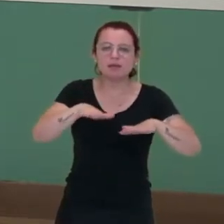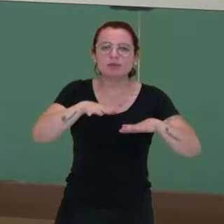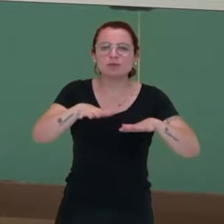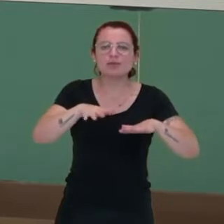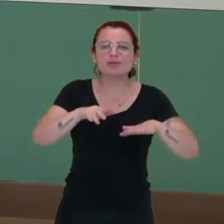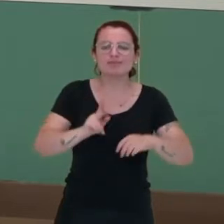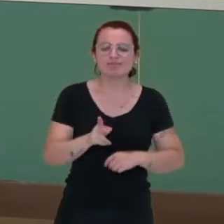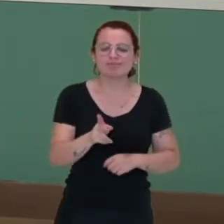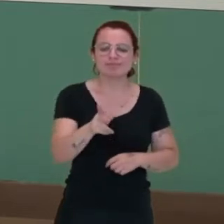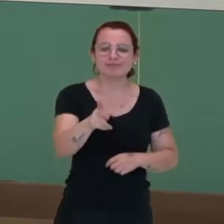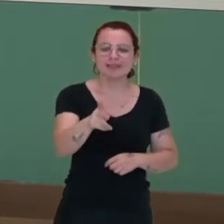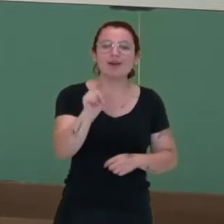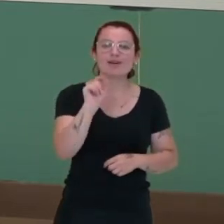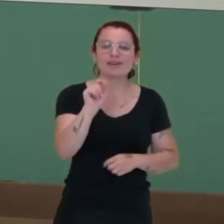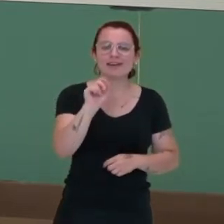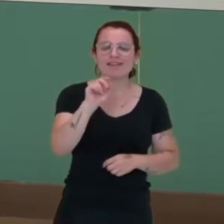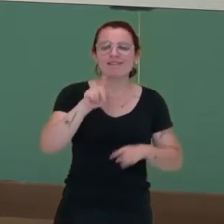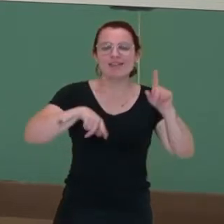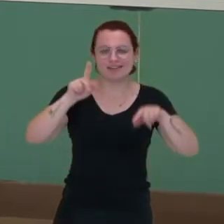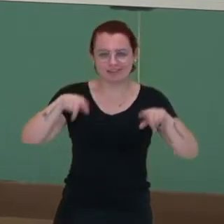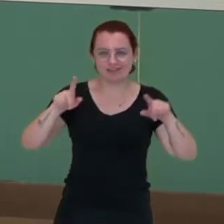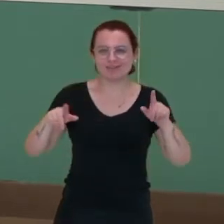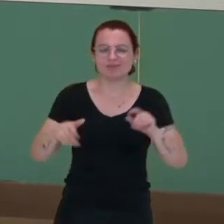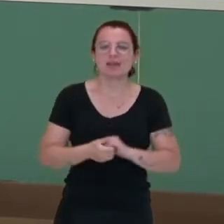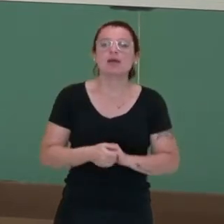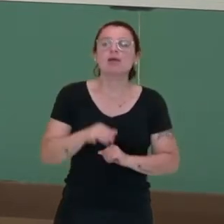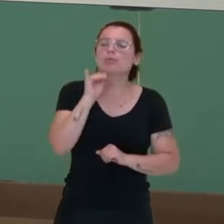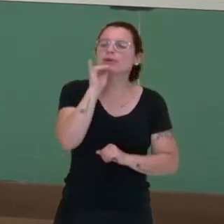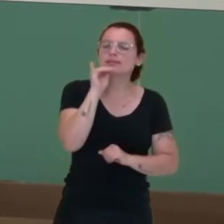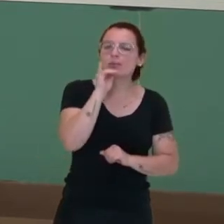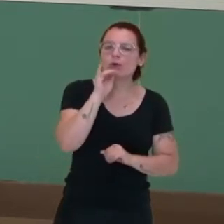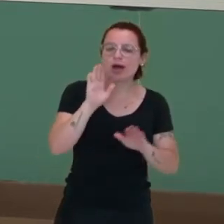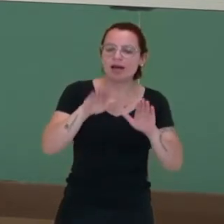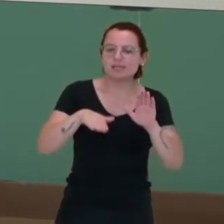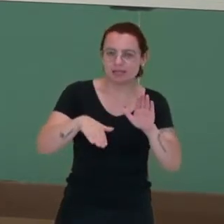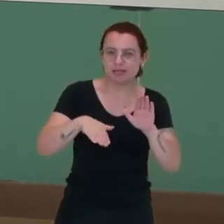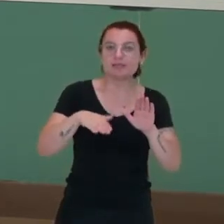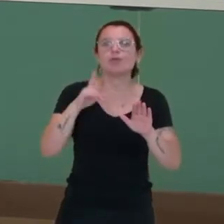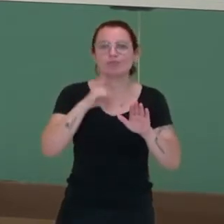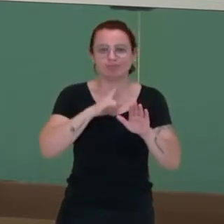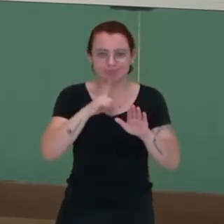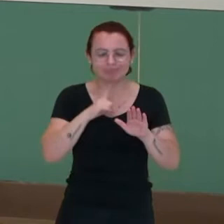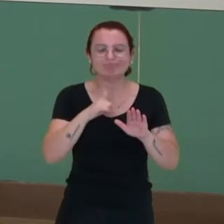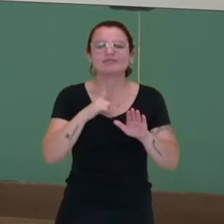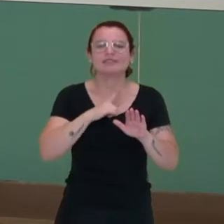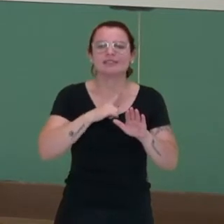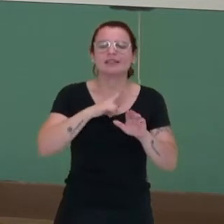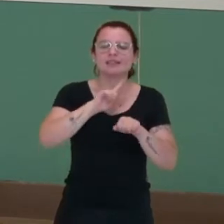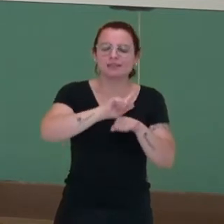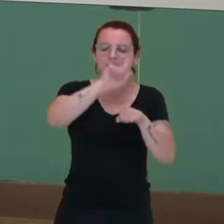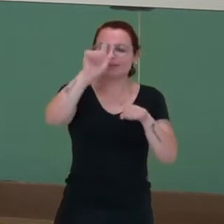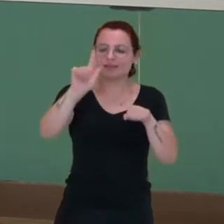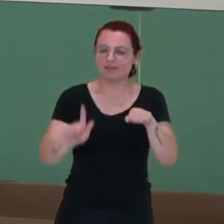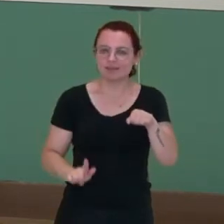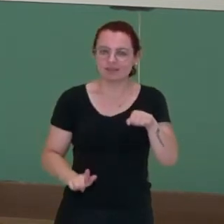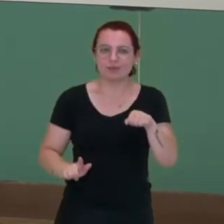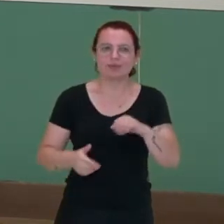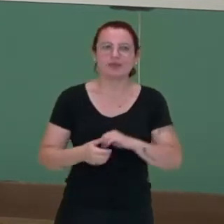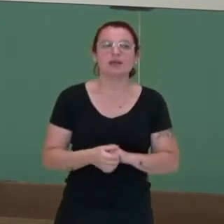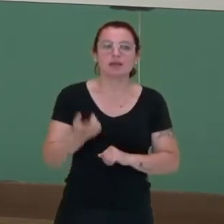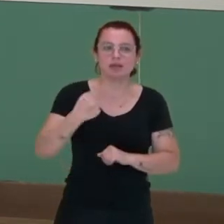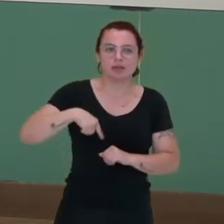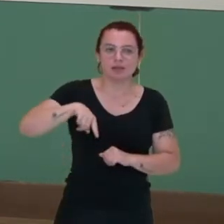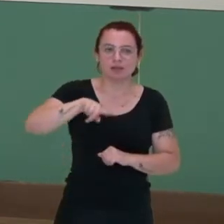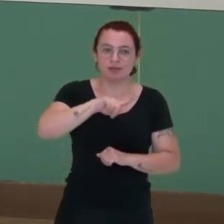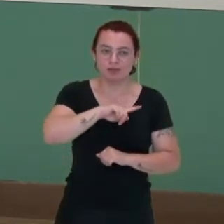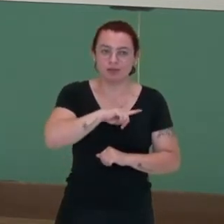movimento uniformemente variado, certo? Em que a aceleração, nesse caso, é a aceleração gravitacional, que na nossa Terra,